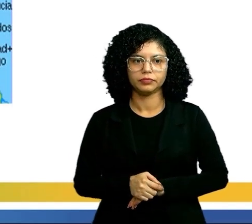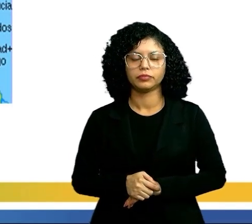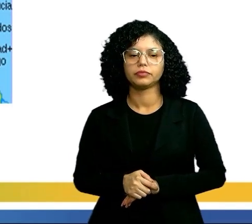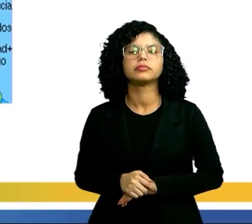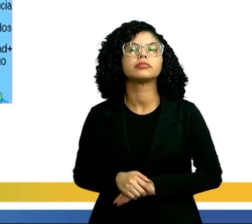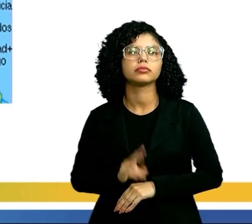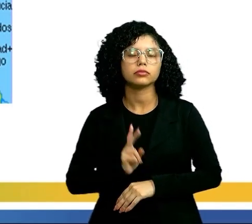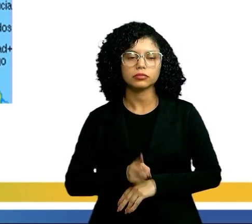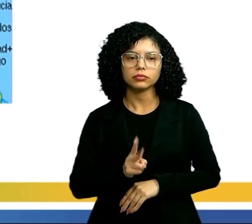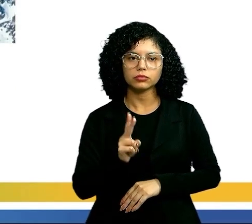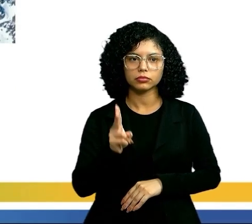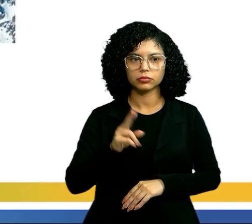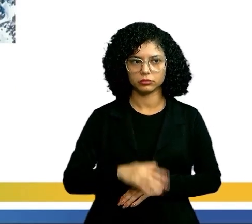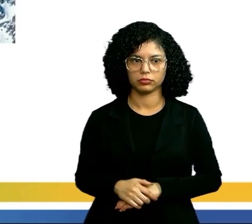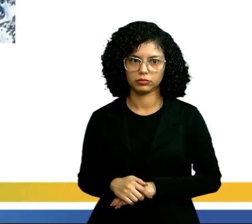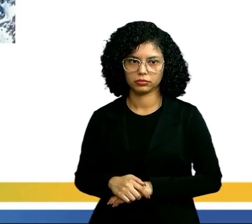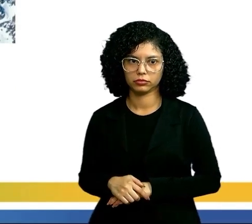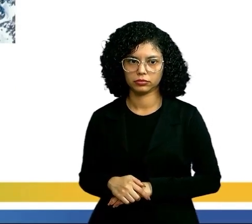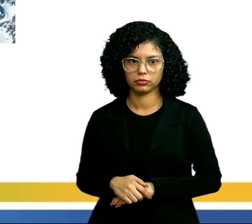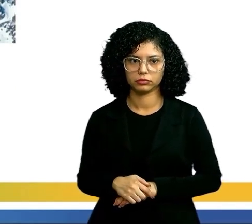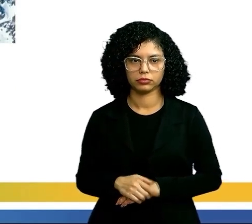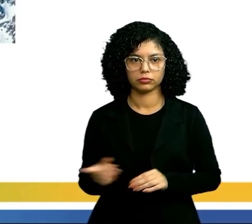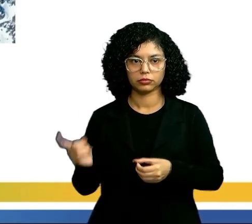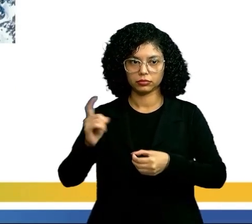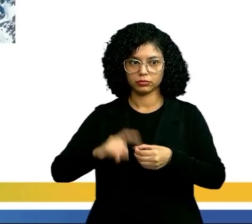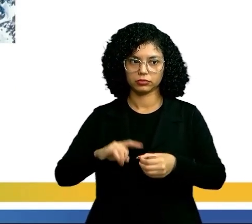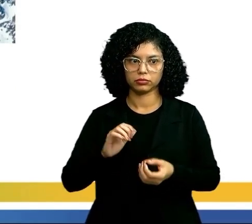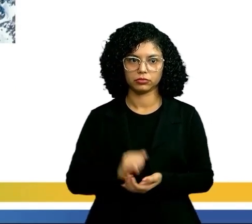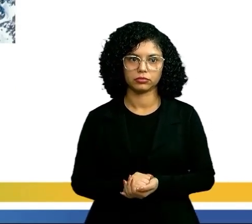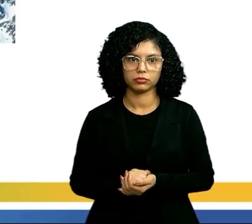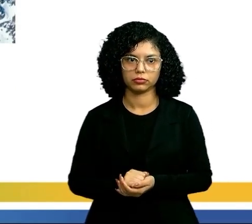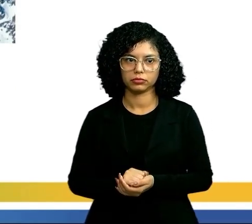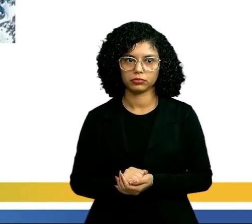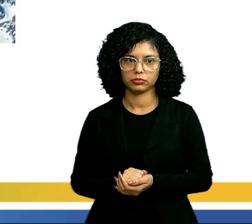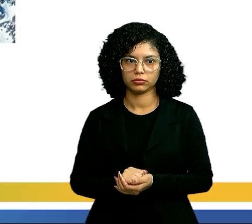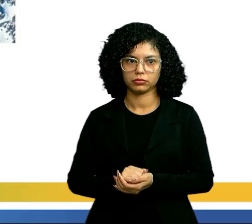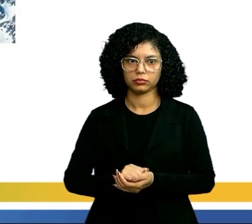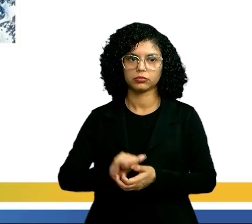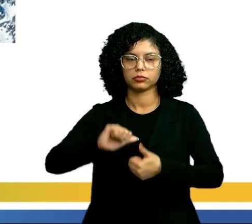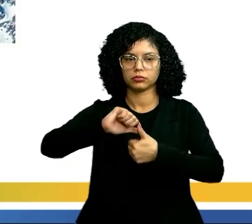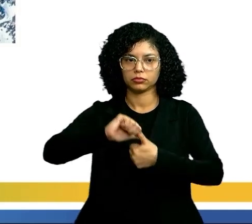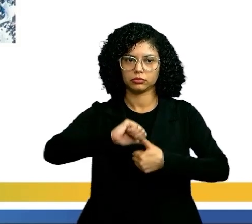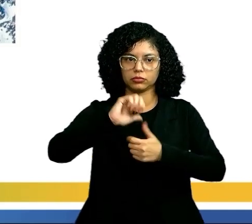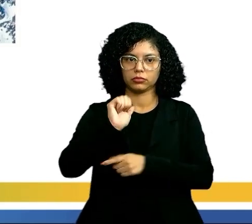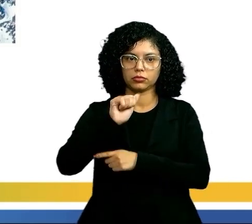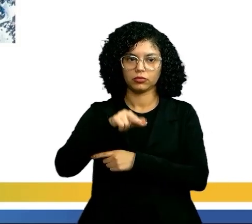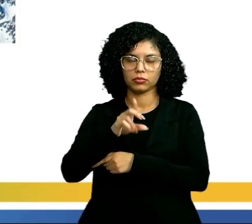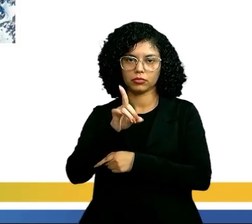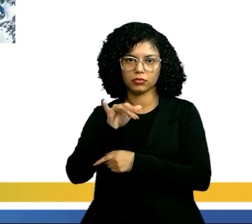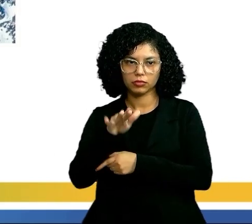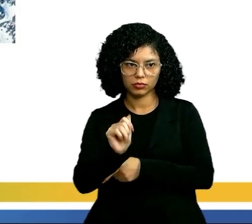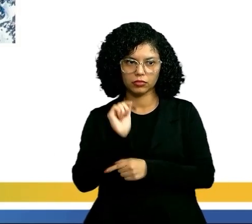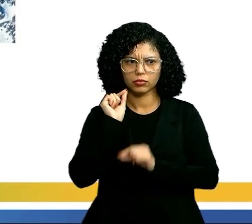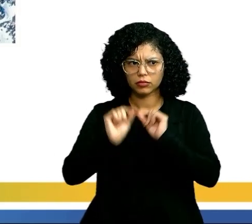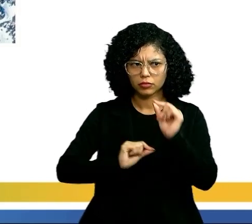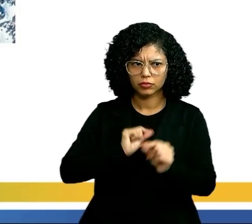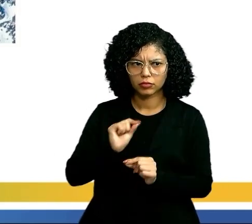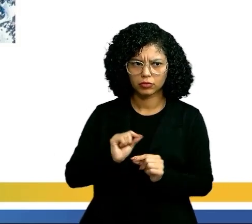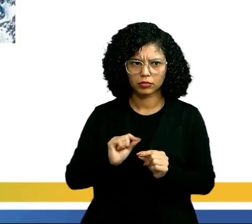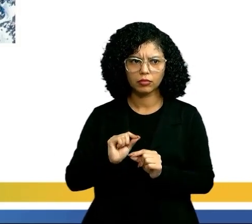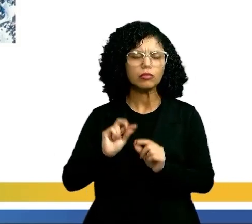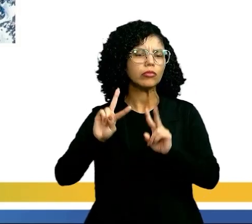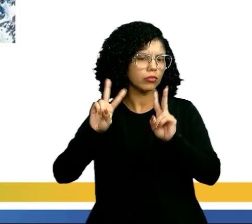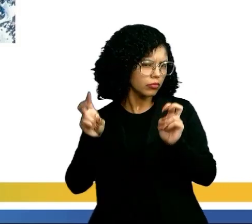Passando adiante, a gente se volta para a chamada América Andina. O que é que a palavra andina remete